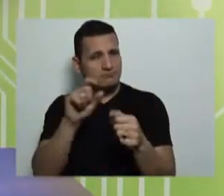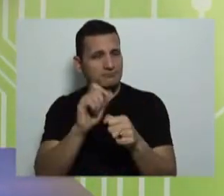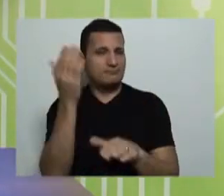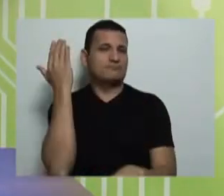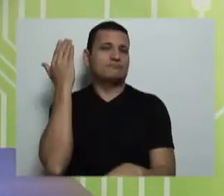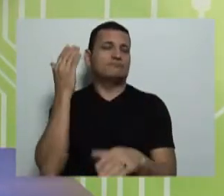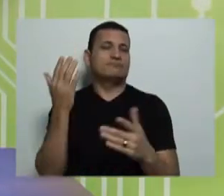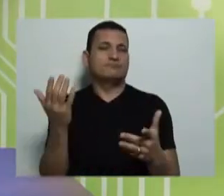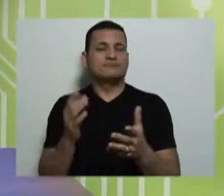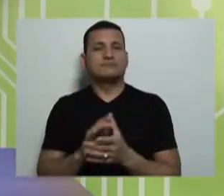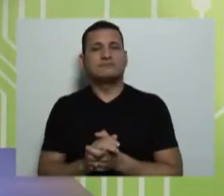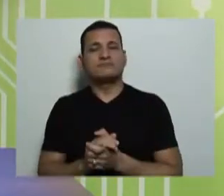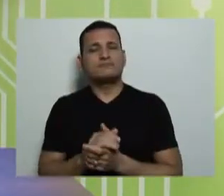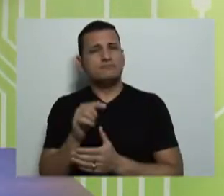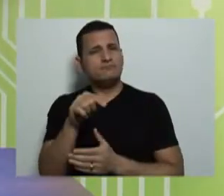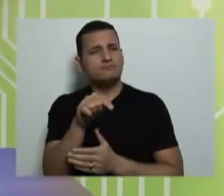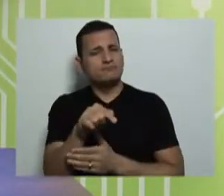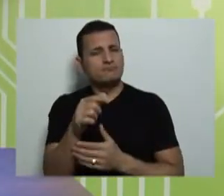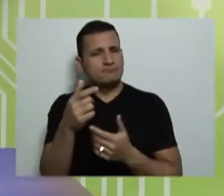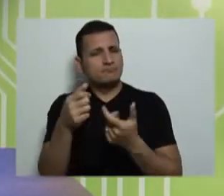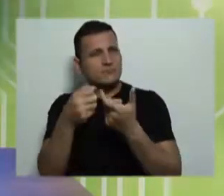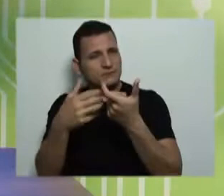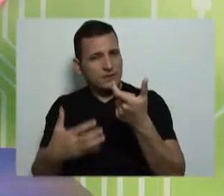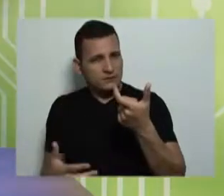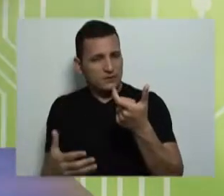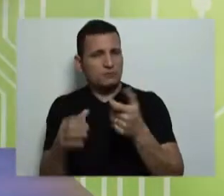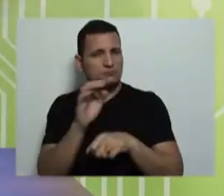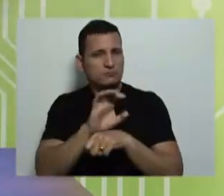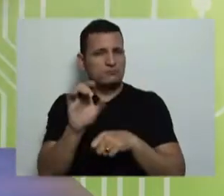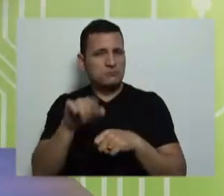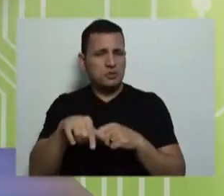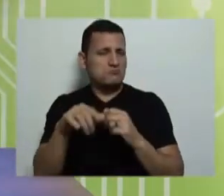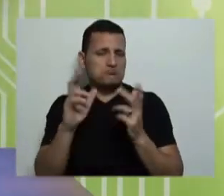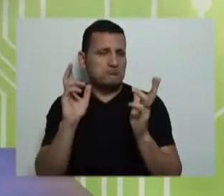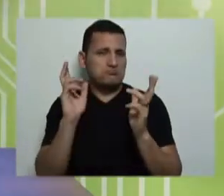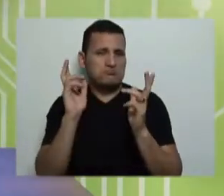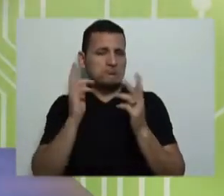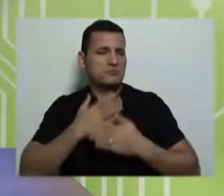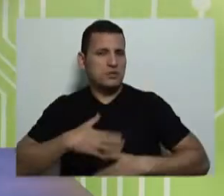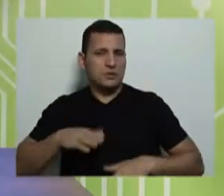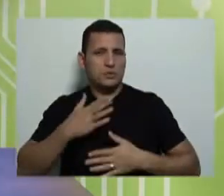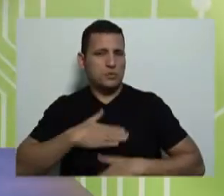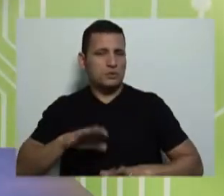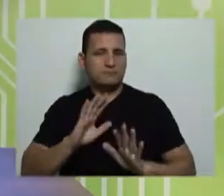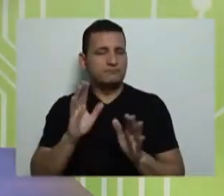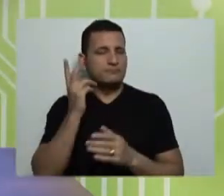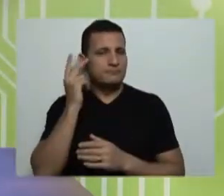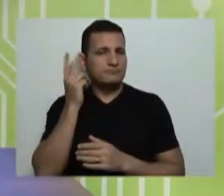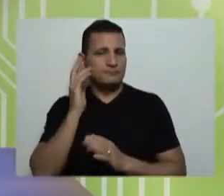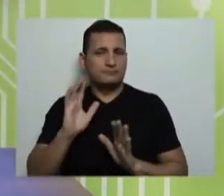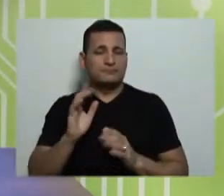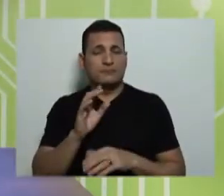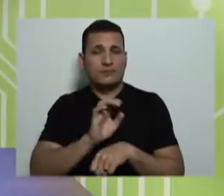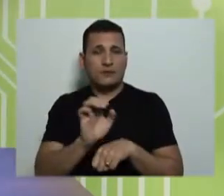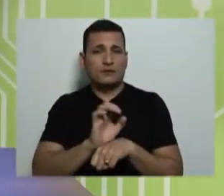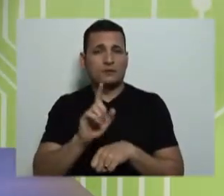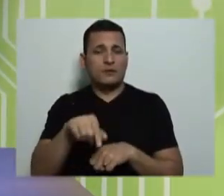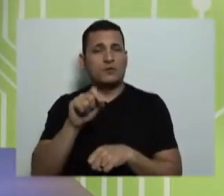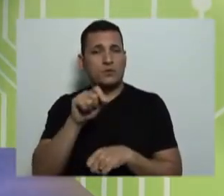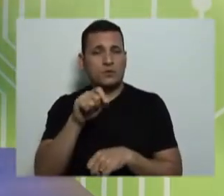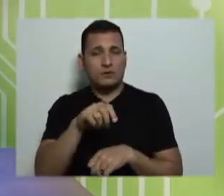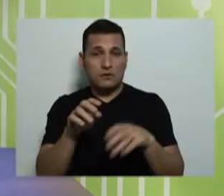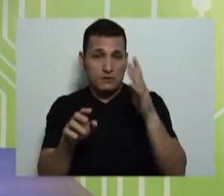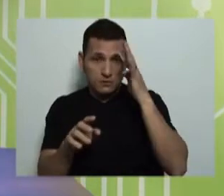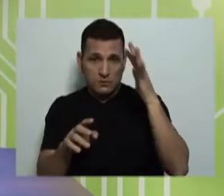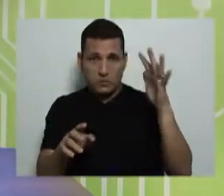essa definição ela é muito tranquila e é de senso comum mesmo. Estágio é você aplicar as teorias apreendidas